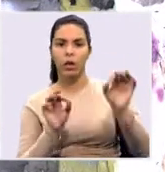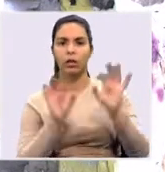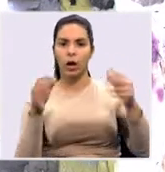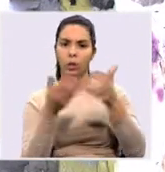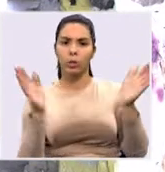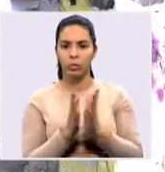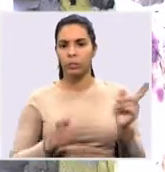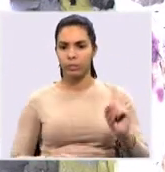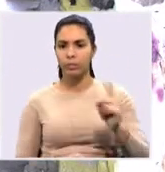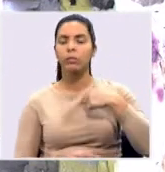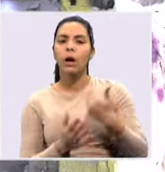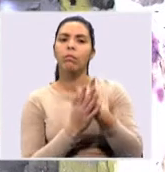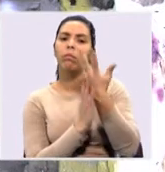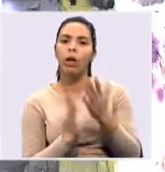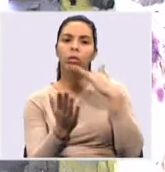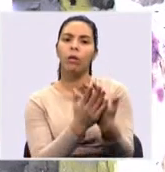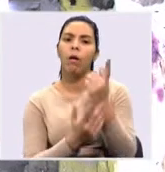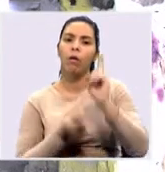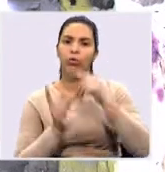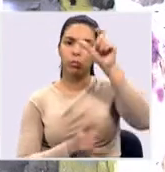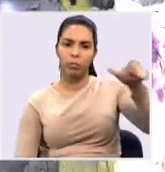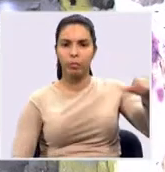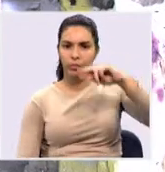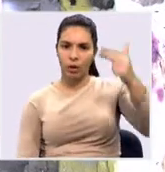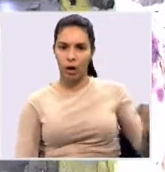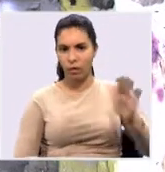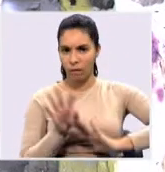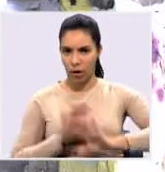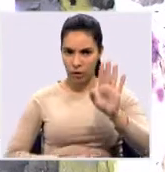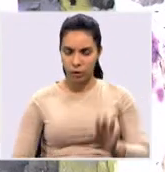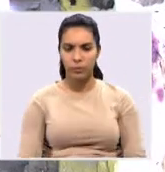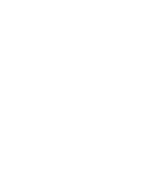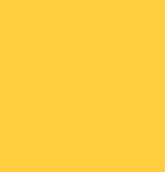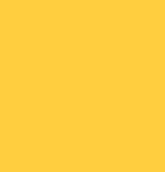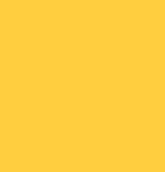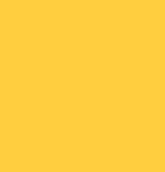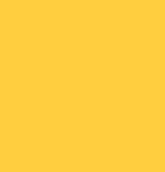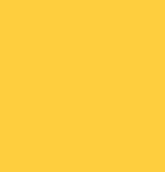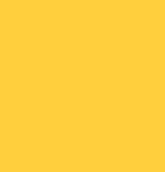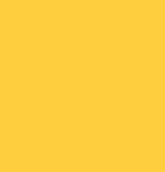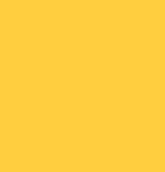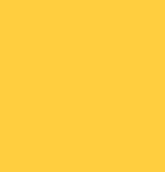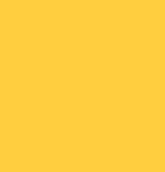forma. Para esclarecer todas as dúvidas, descobre o que tem mudado na realidade destes artistas.